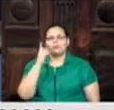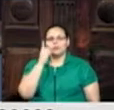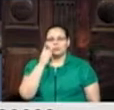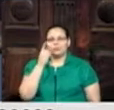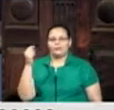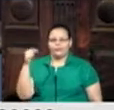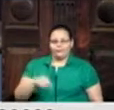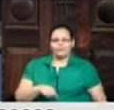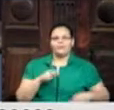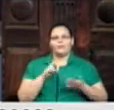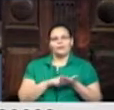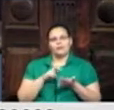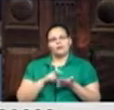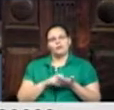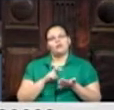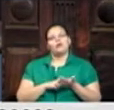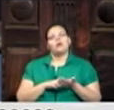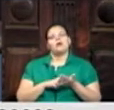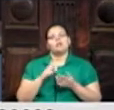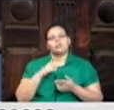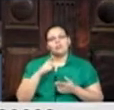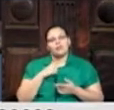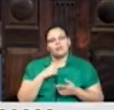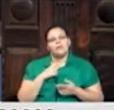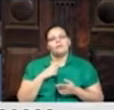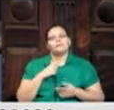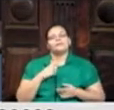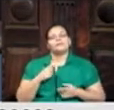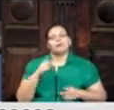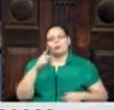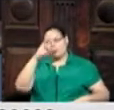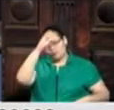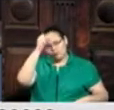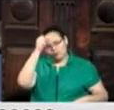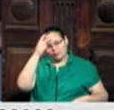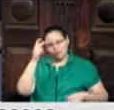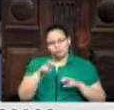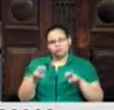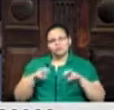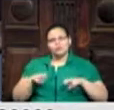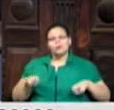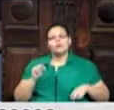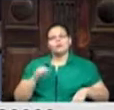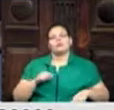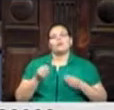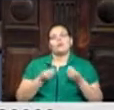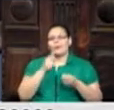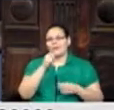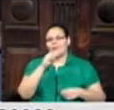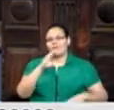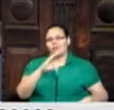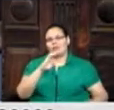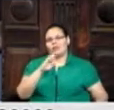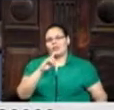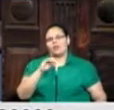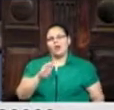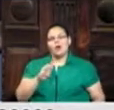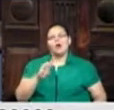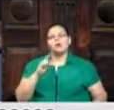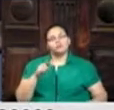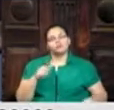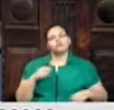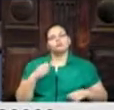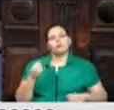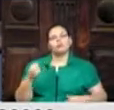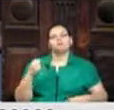manhã numa audiência pública para tratar da questão da SEDAI e do posicionamento que para mim ficou muito claro e